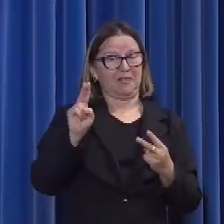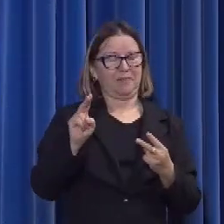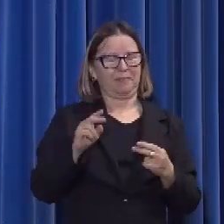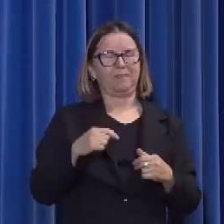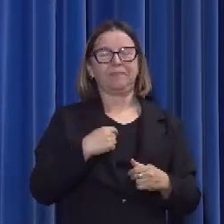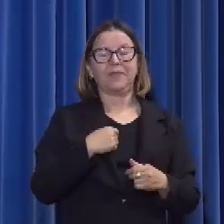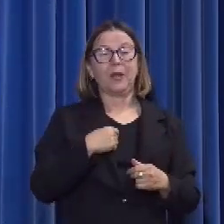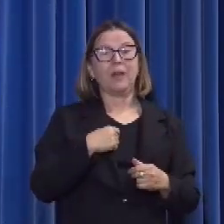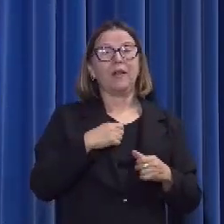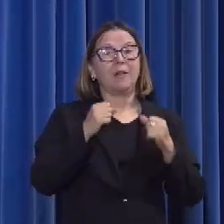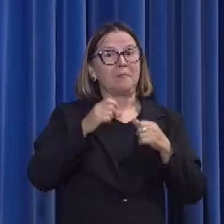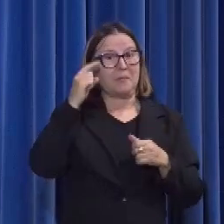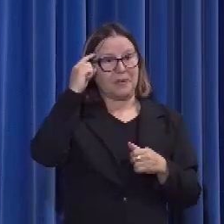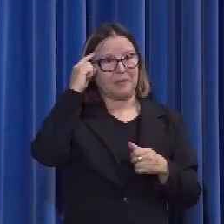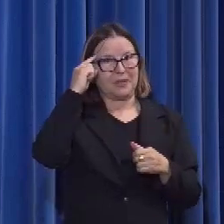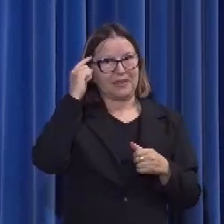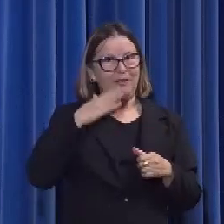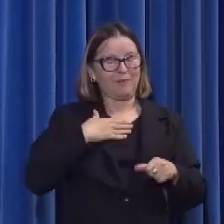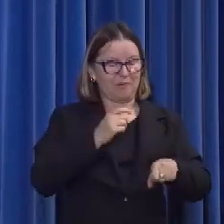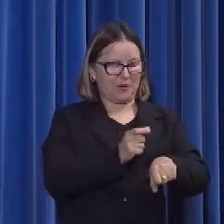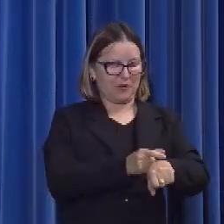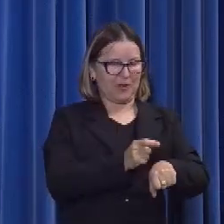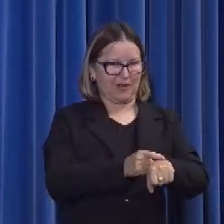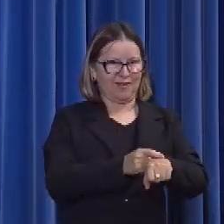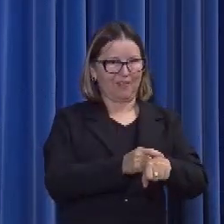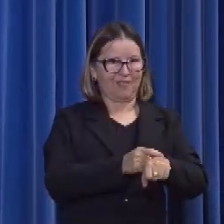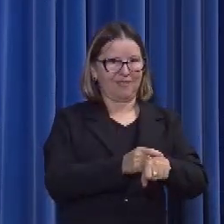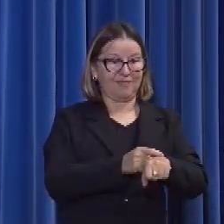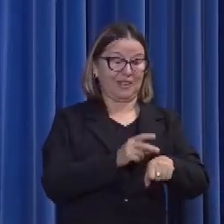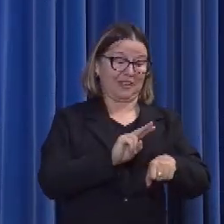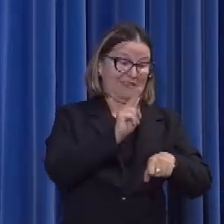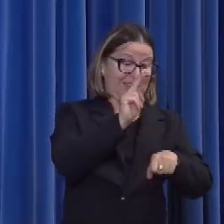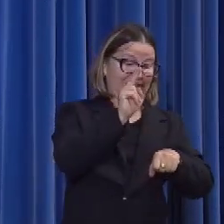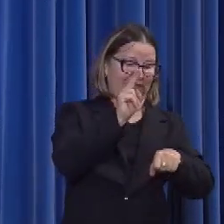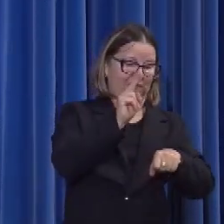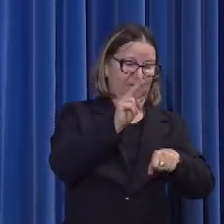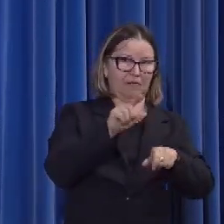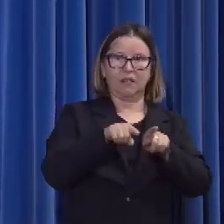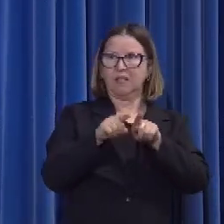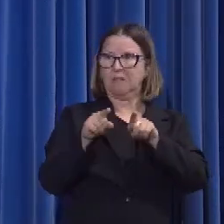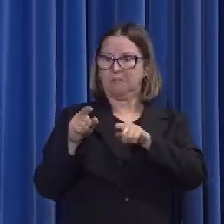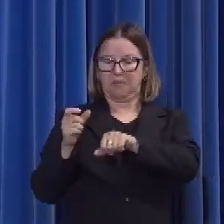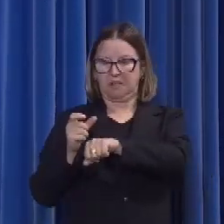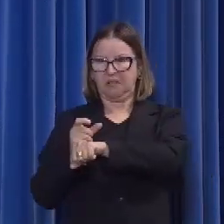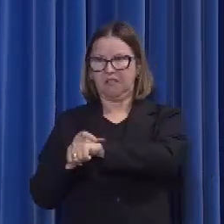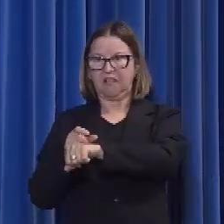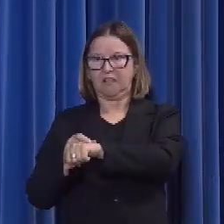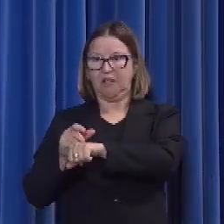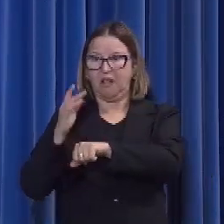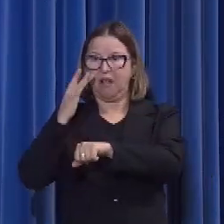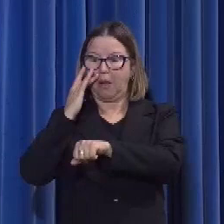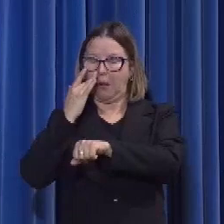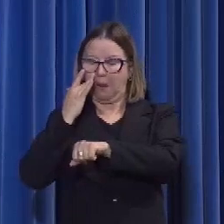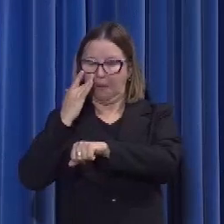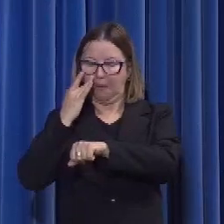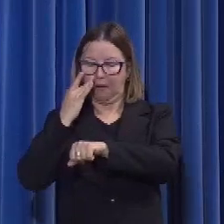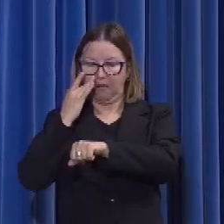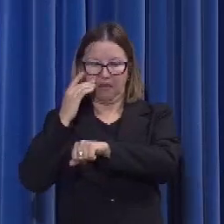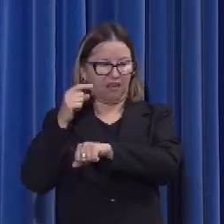valor, mas quando um Rolex de ouro é colocado ao lado do meu, vejo que este vale muito